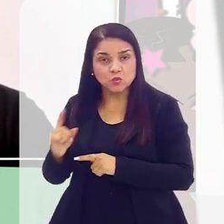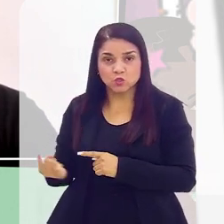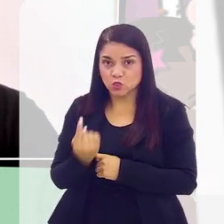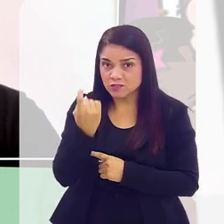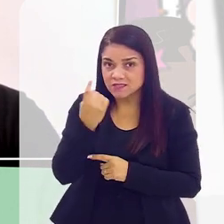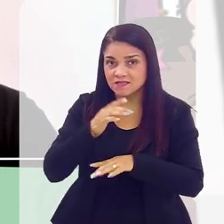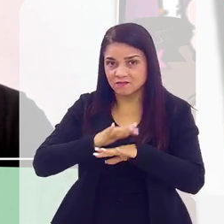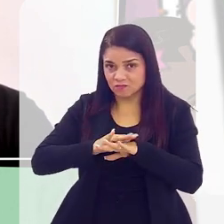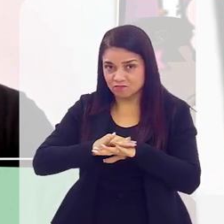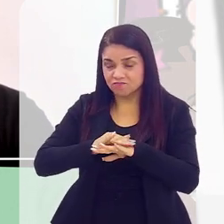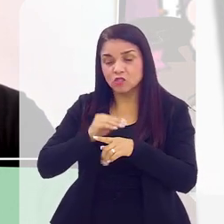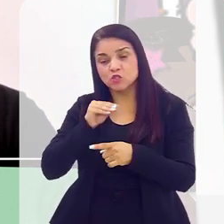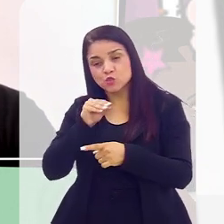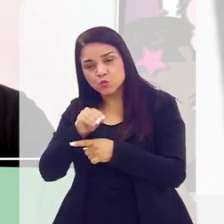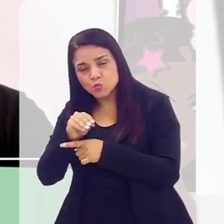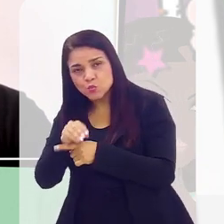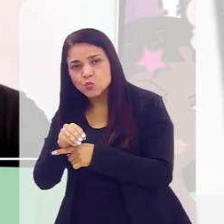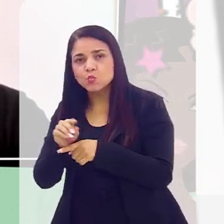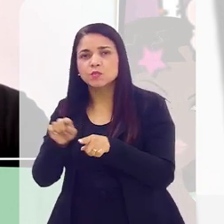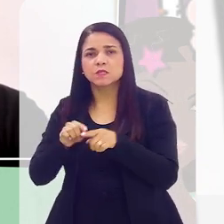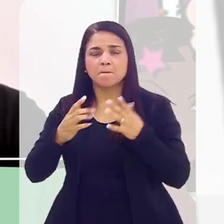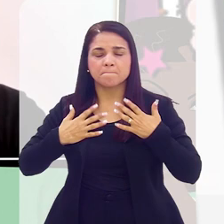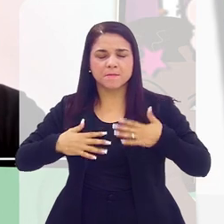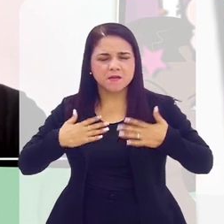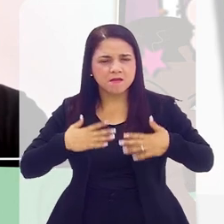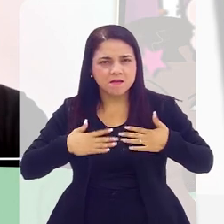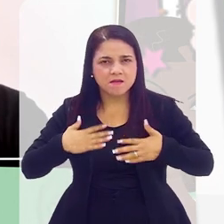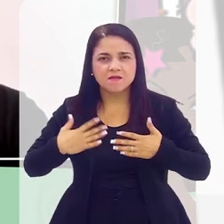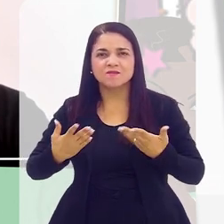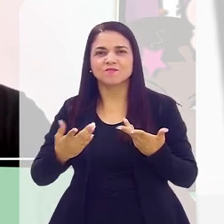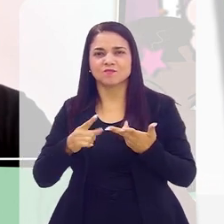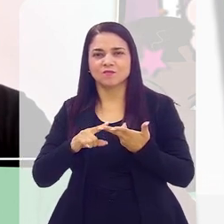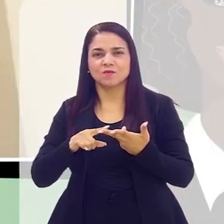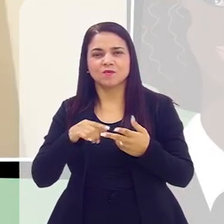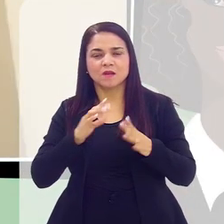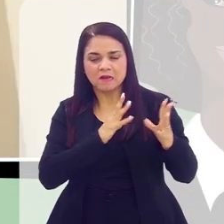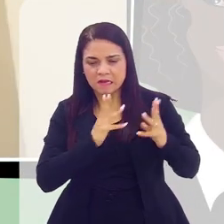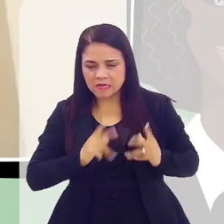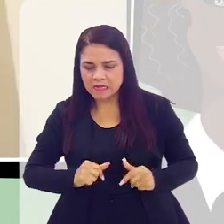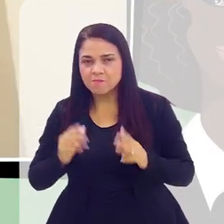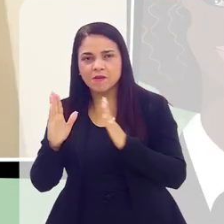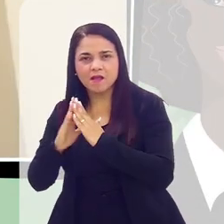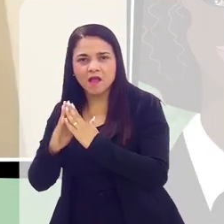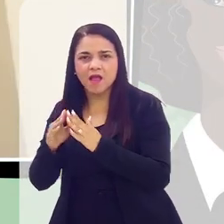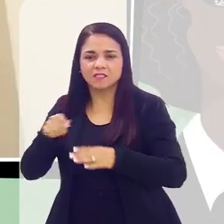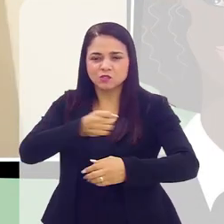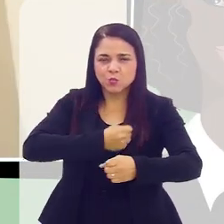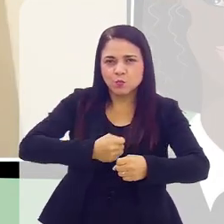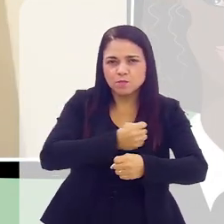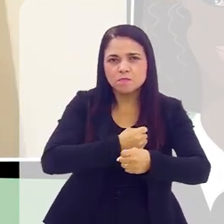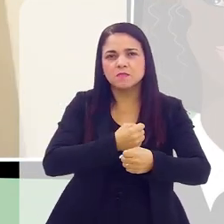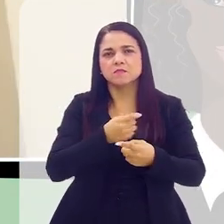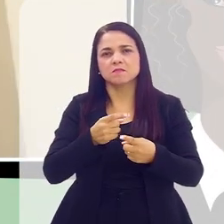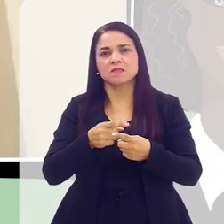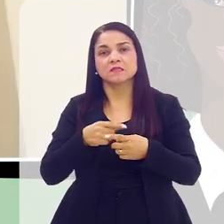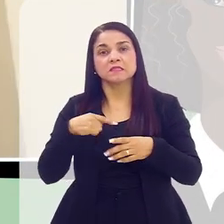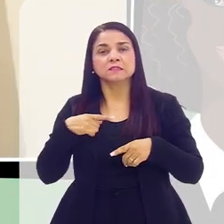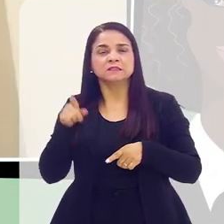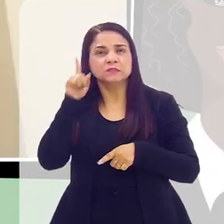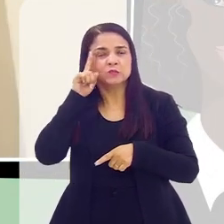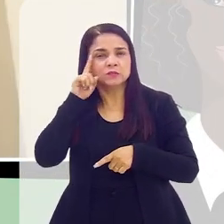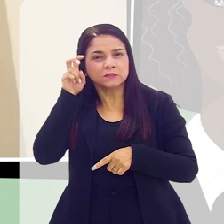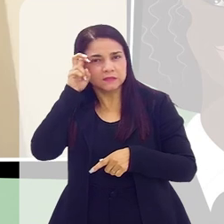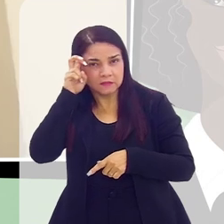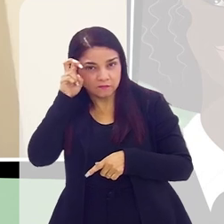for sozinho, a gente cuida da pessoa, dá banho, cuida da casa, faz comida, temos